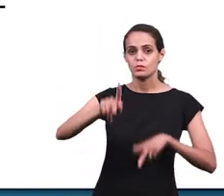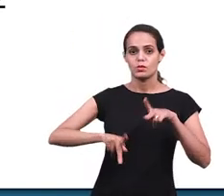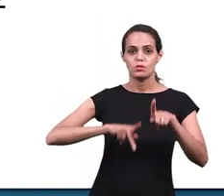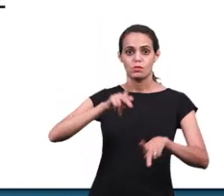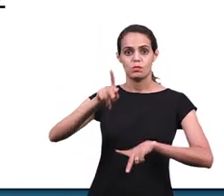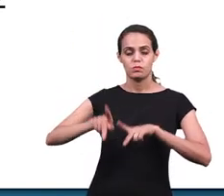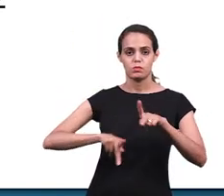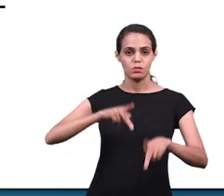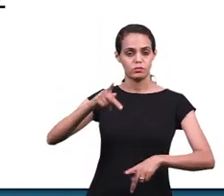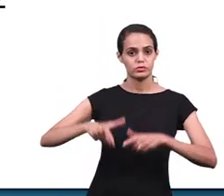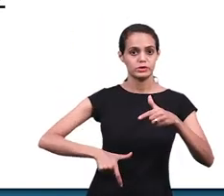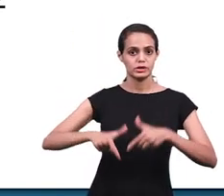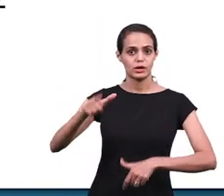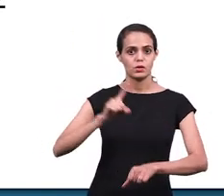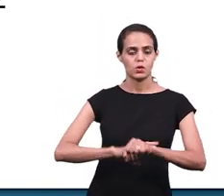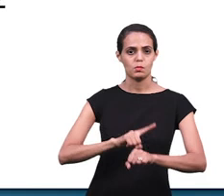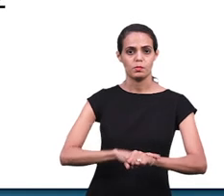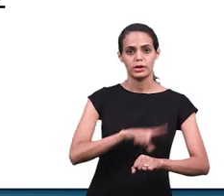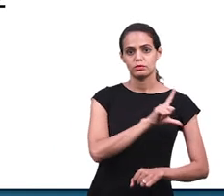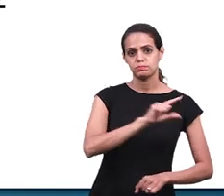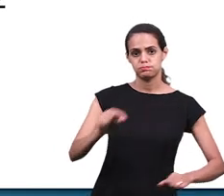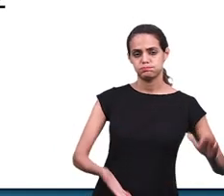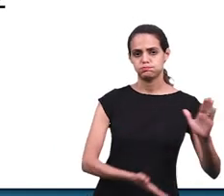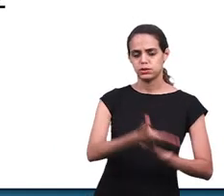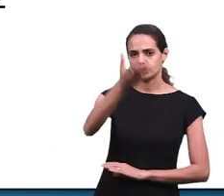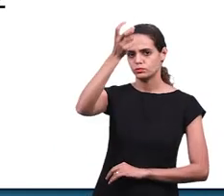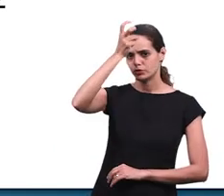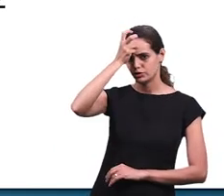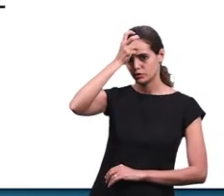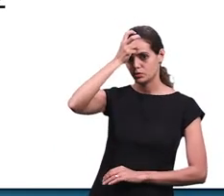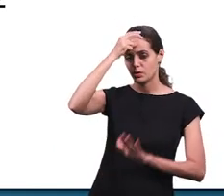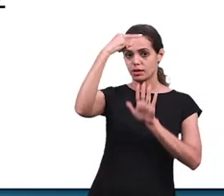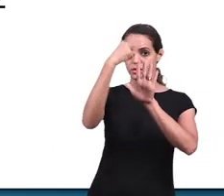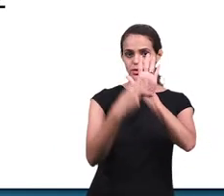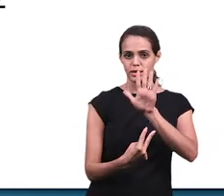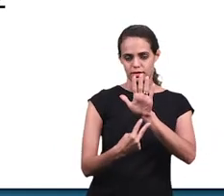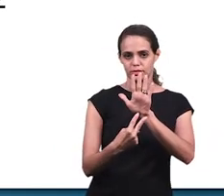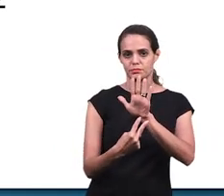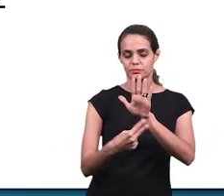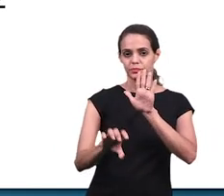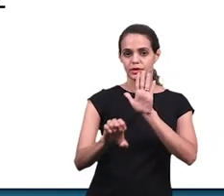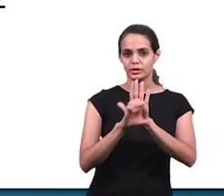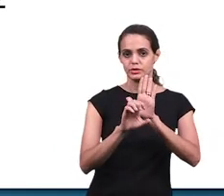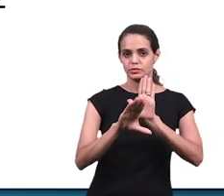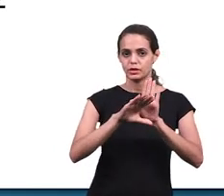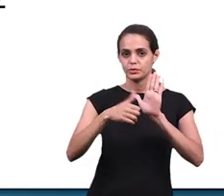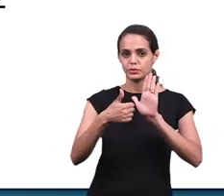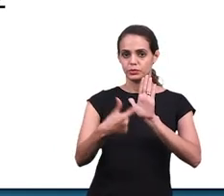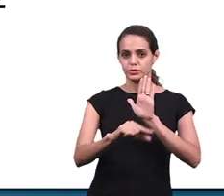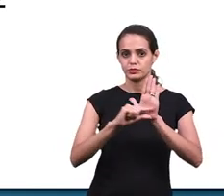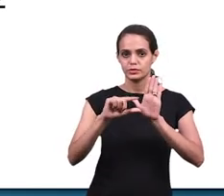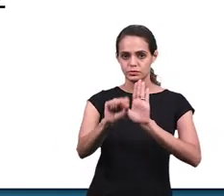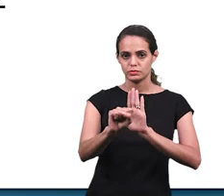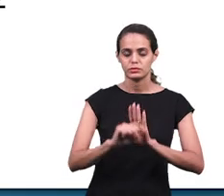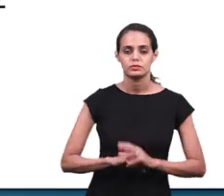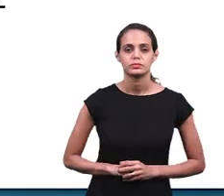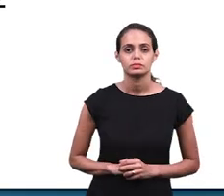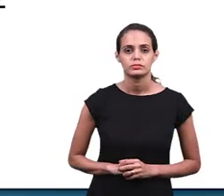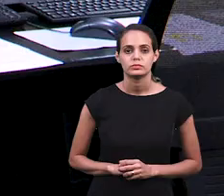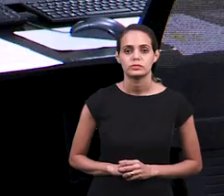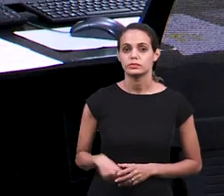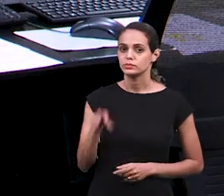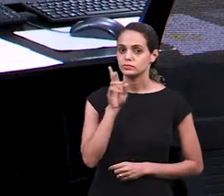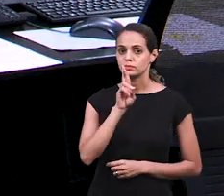povo de Israel para o momento da saída do Egito? Leia Êxodo 12, verso